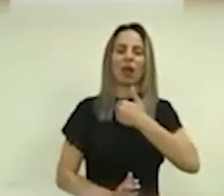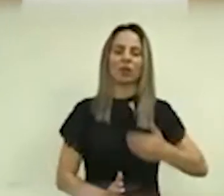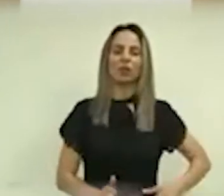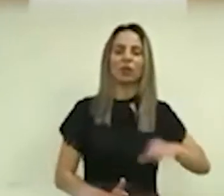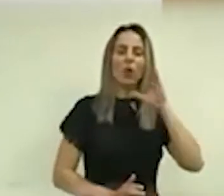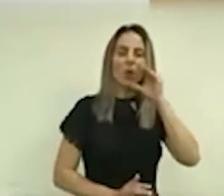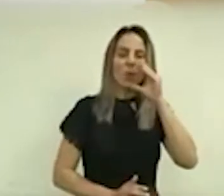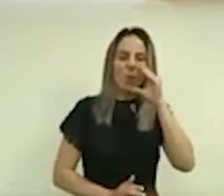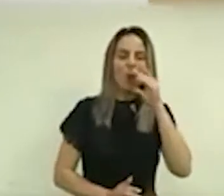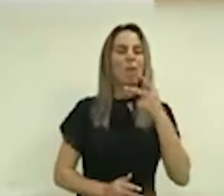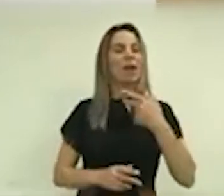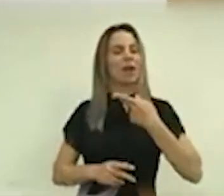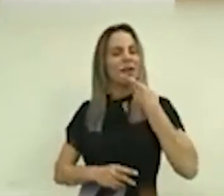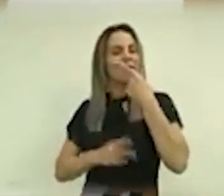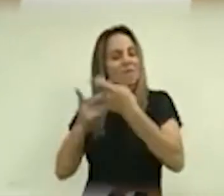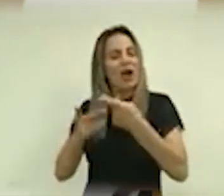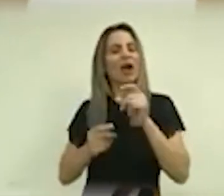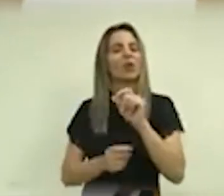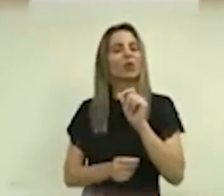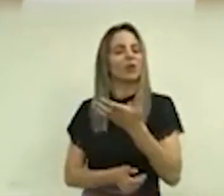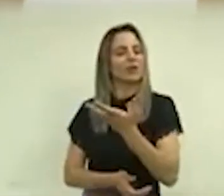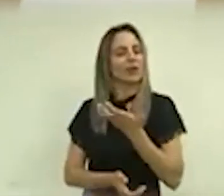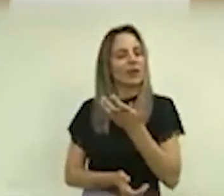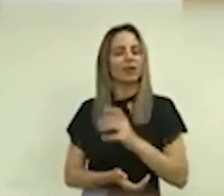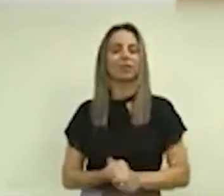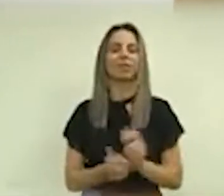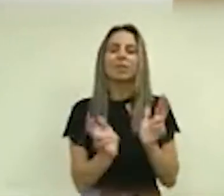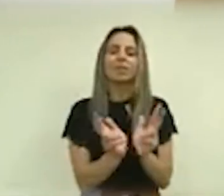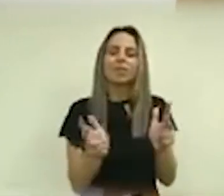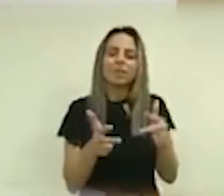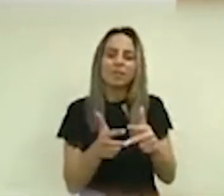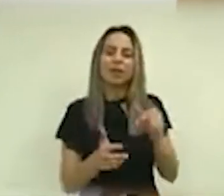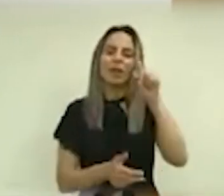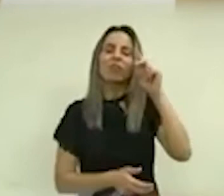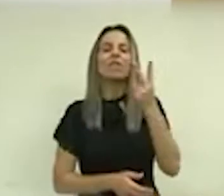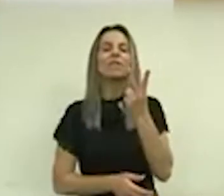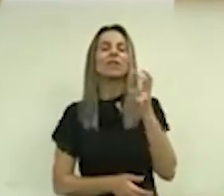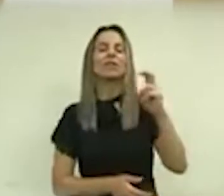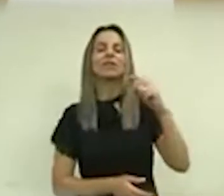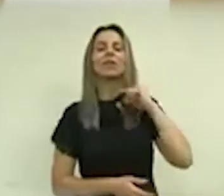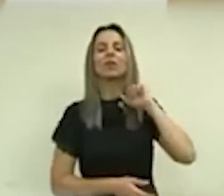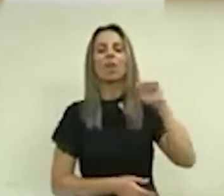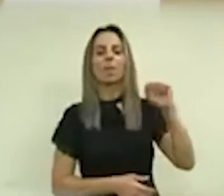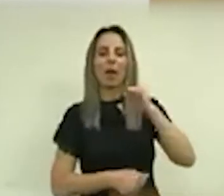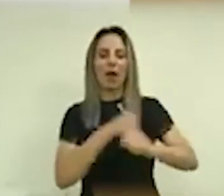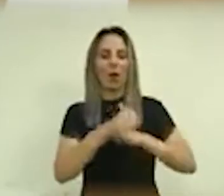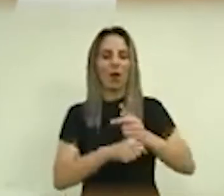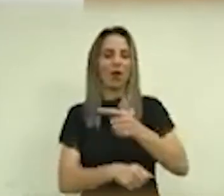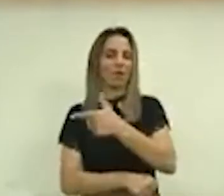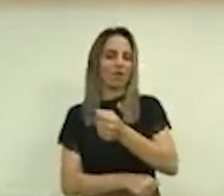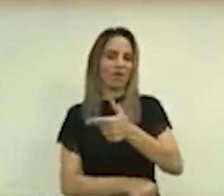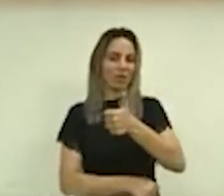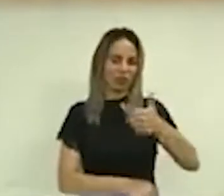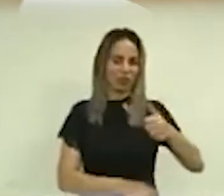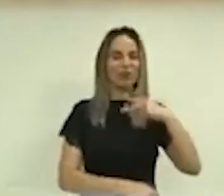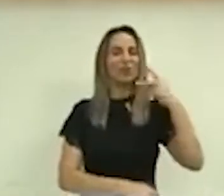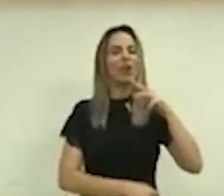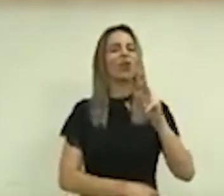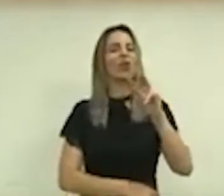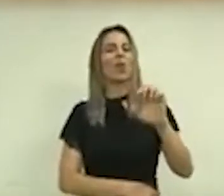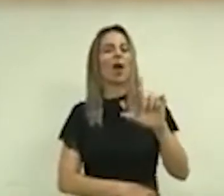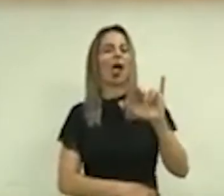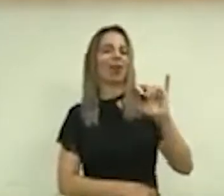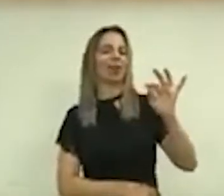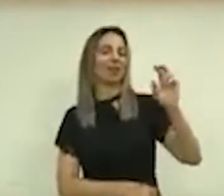que se manifeste, querendo, né? Sala Emancipadora Oswaldo Tosca, 25 de maio de 2021, Wellington Silva, vereador.